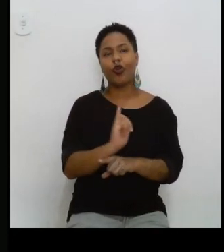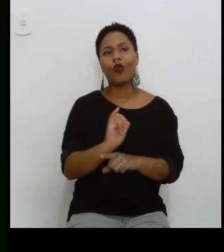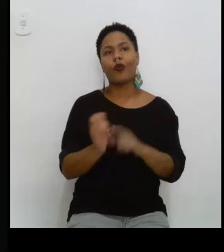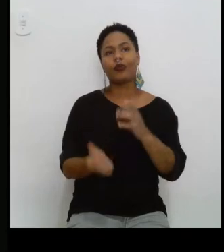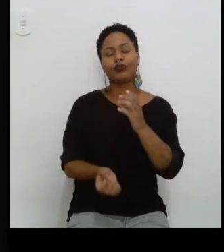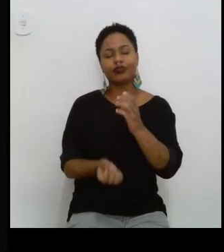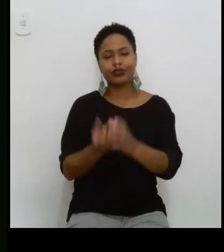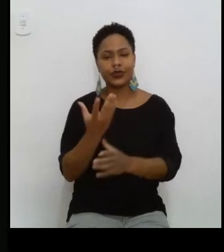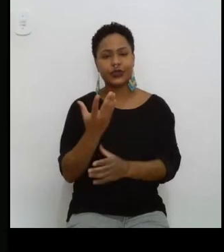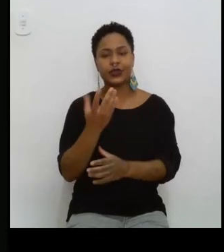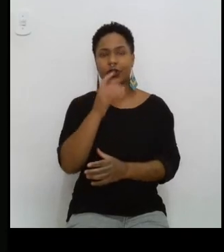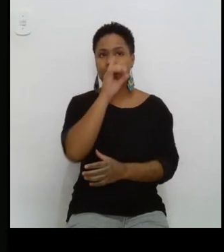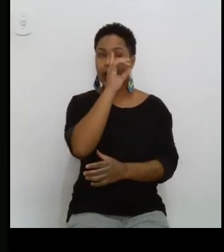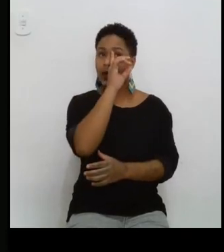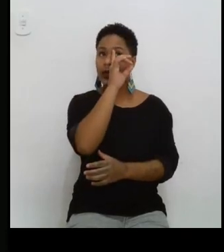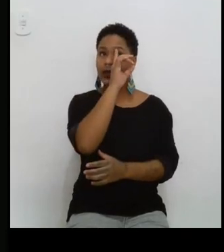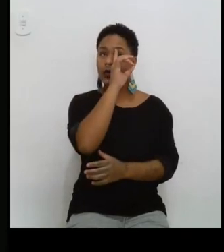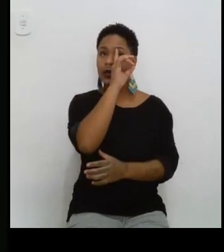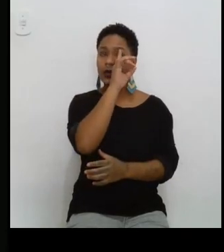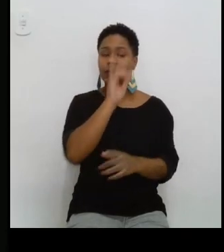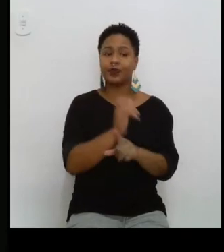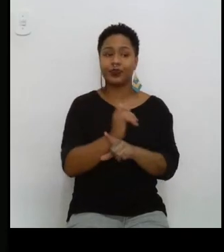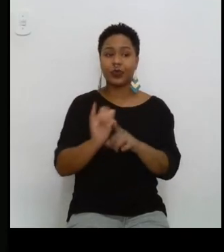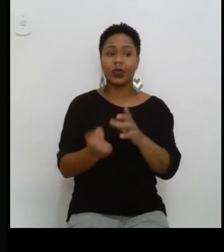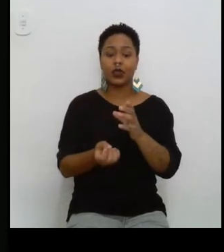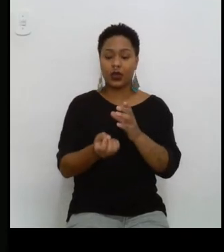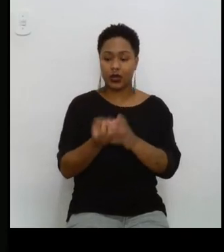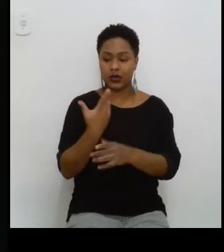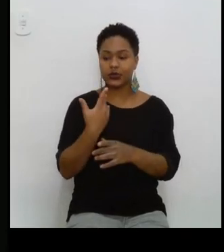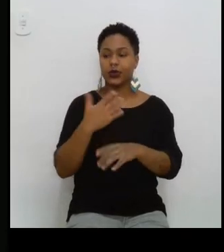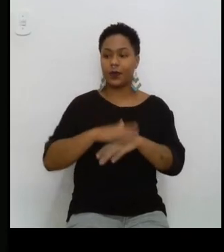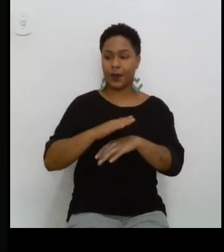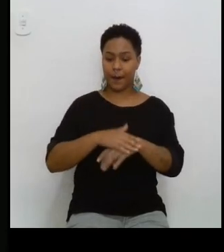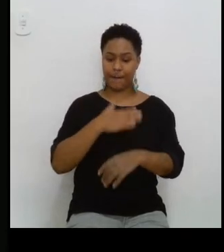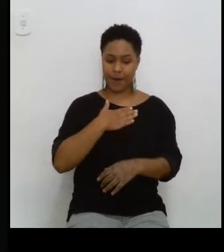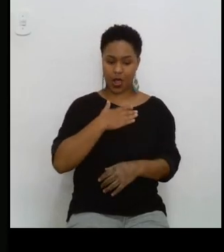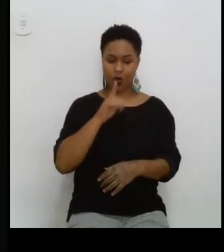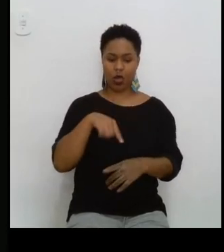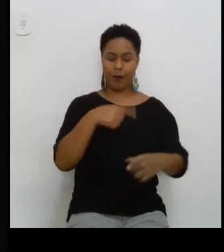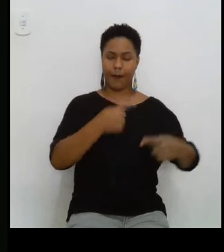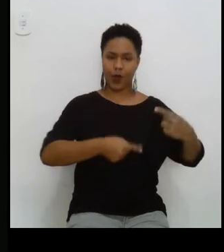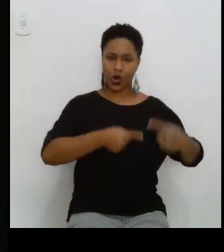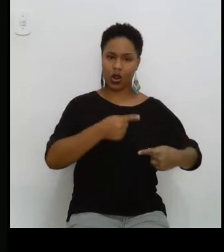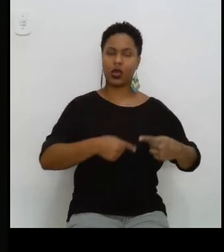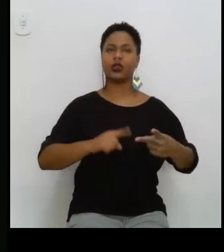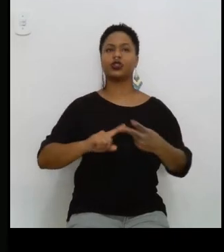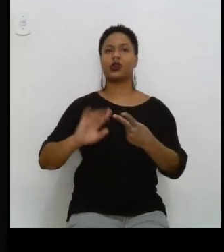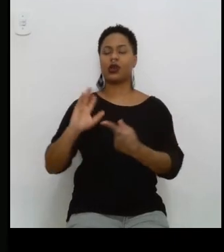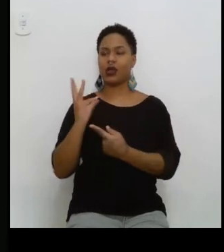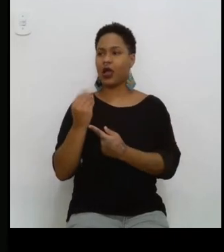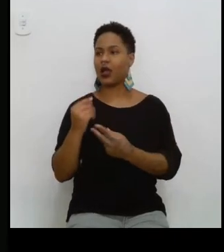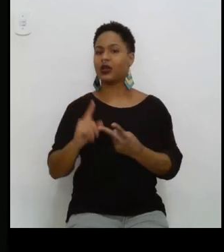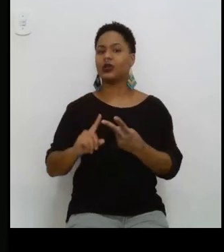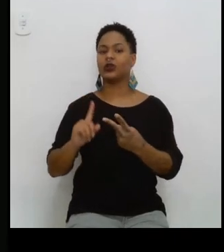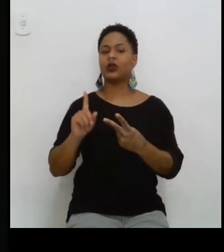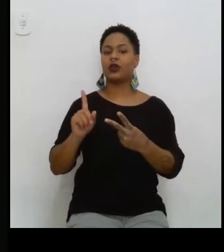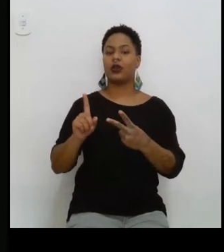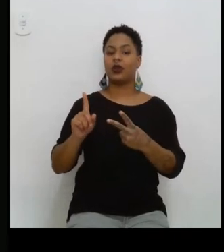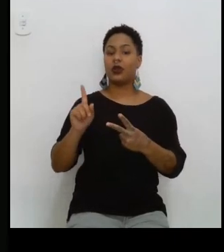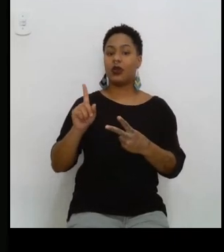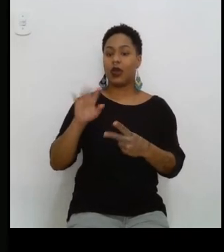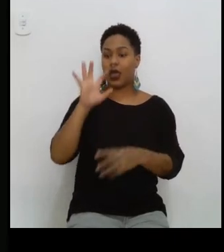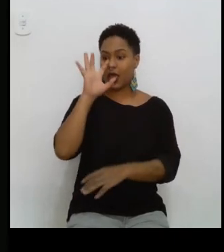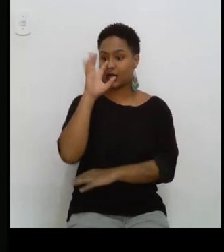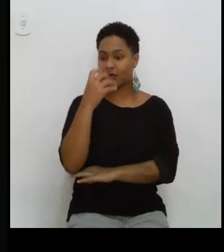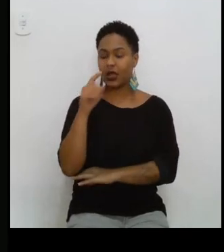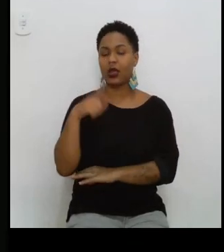o estabelecer as minhas criações que são políticas que são artísticas que estão existenciais e recuso